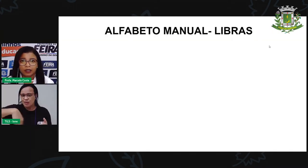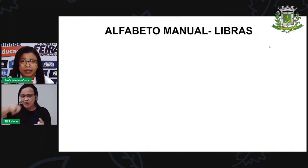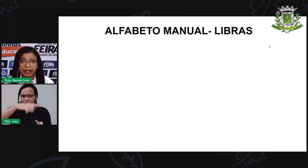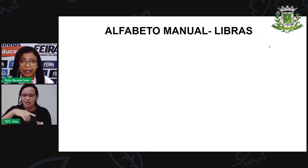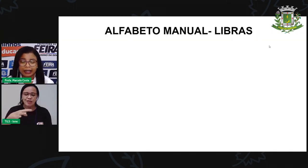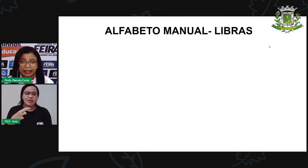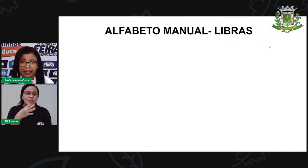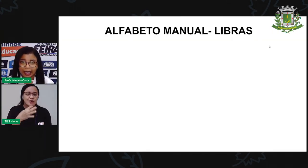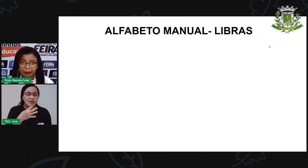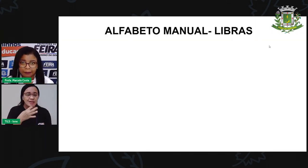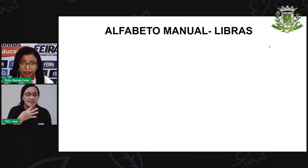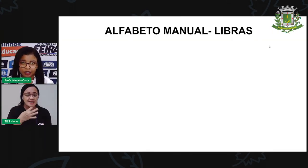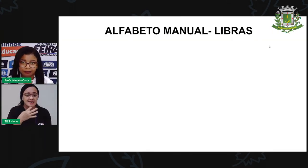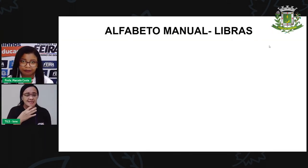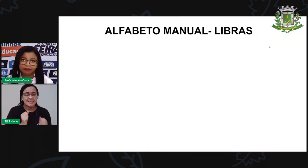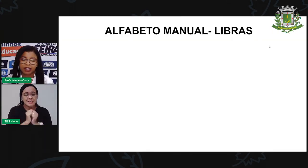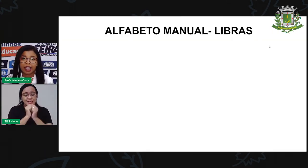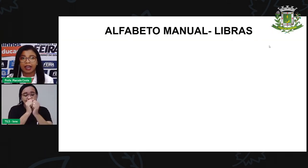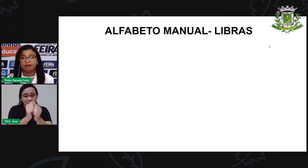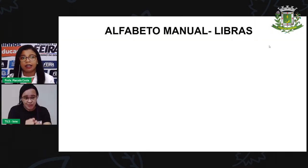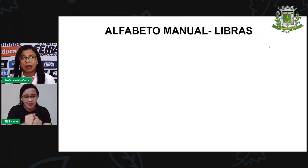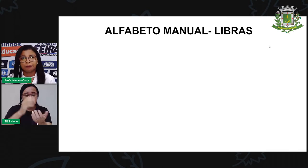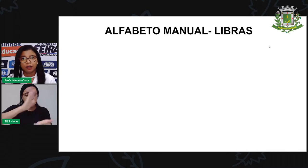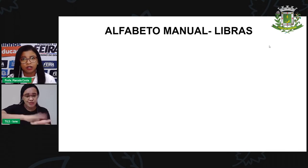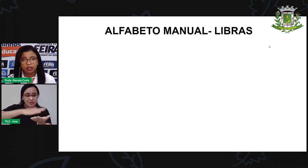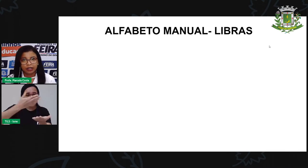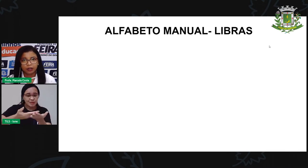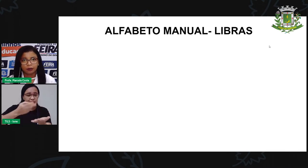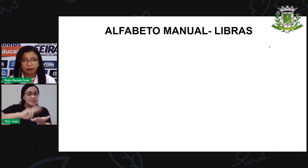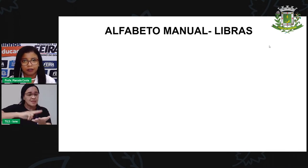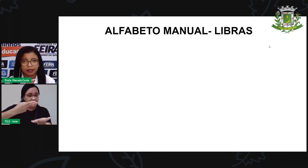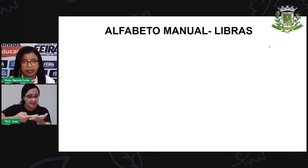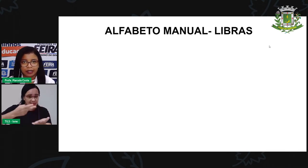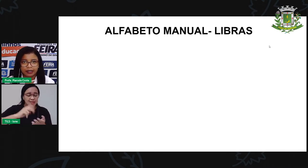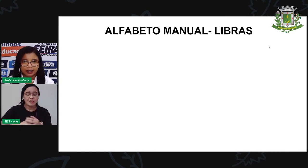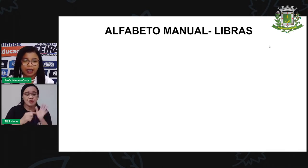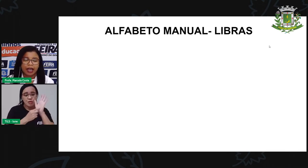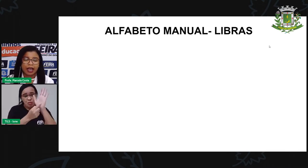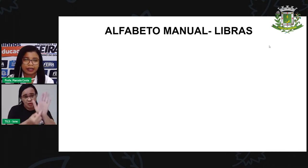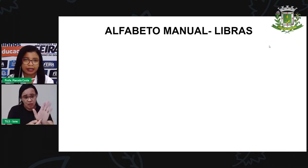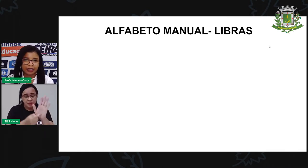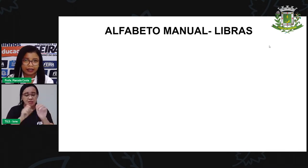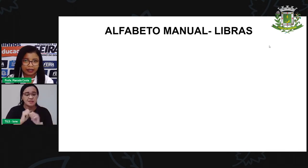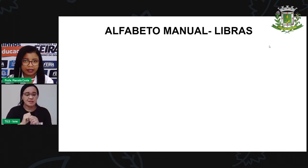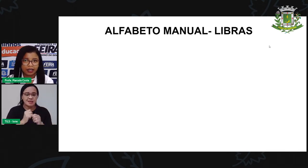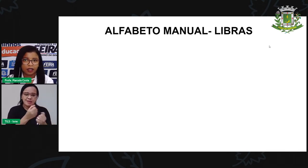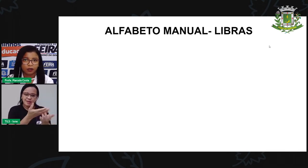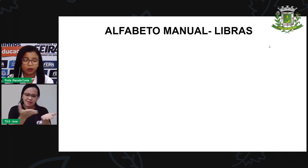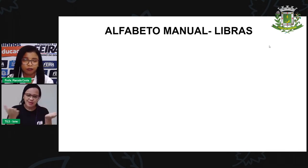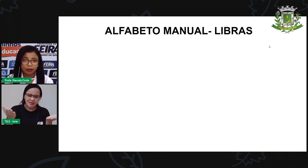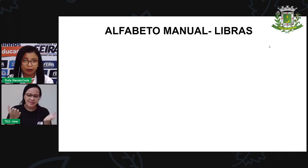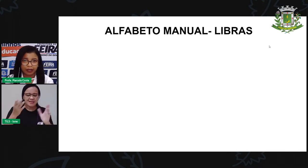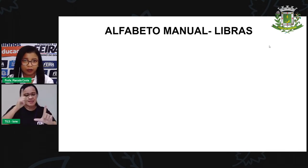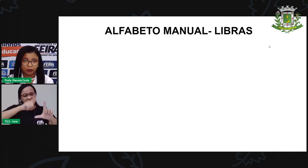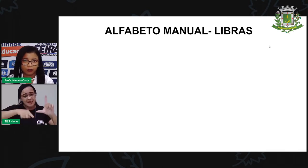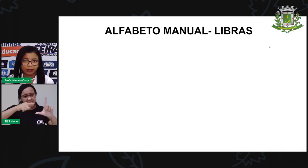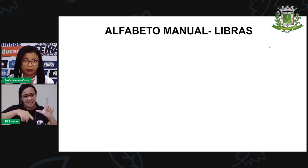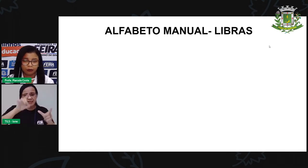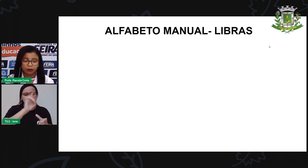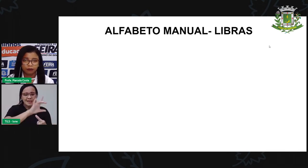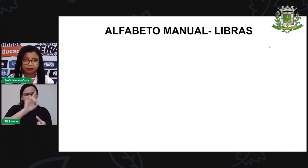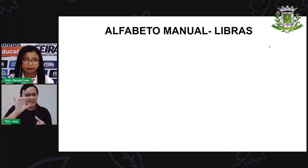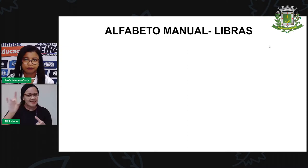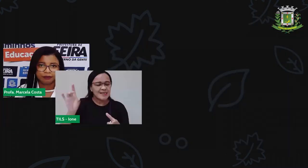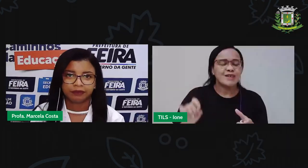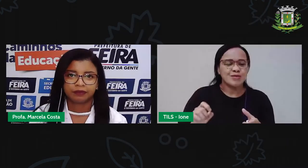Com a nossa intérprete. Ela vai estar mostrando para vocês as letras do alfabeto,